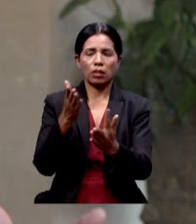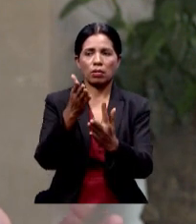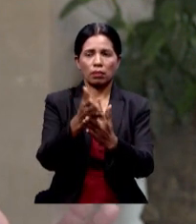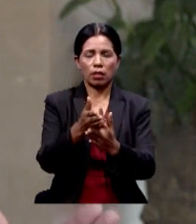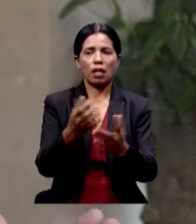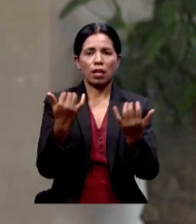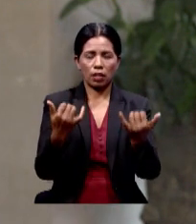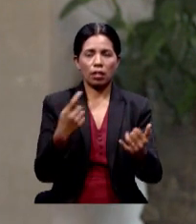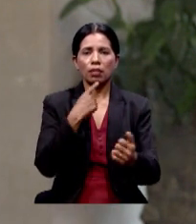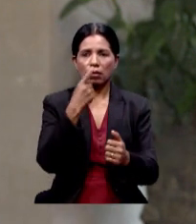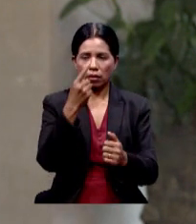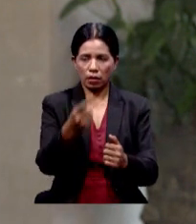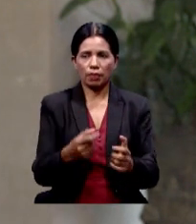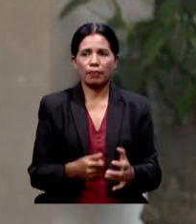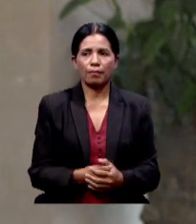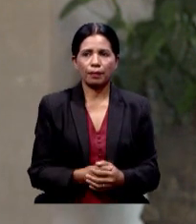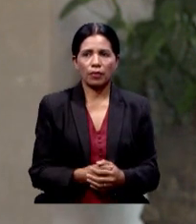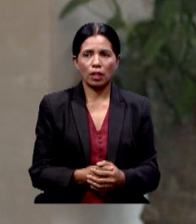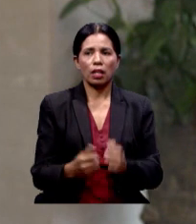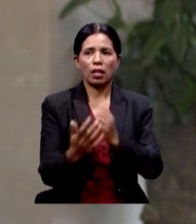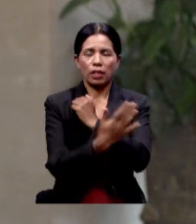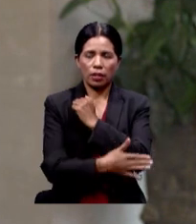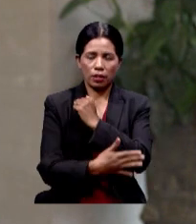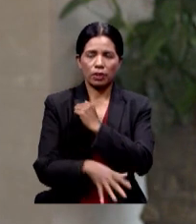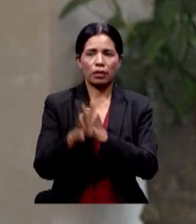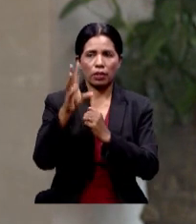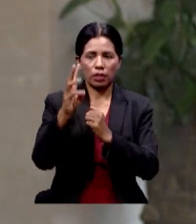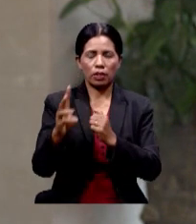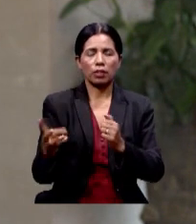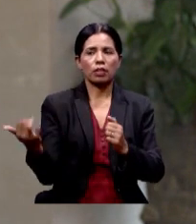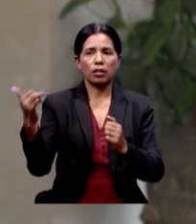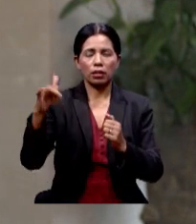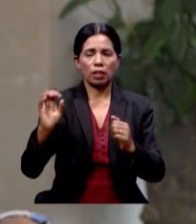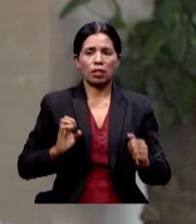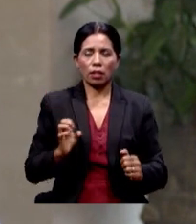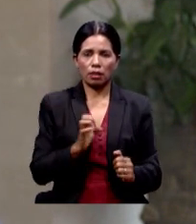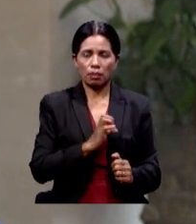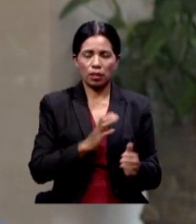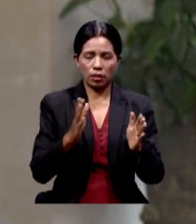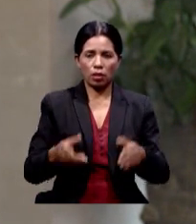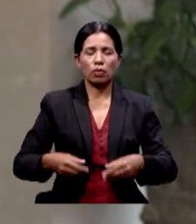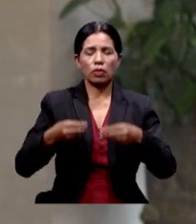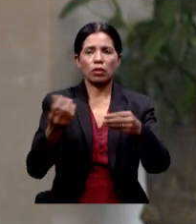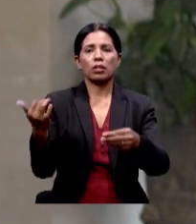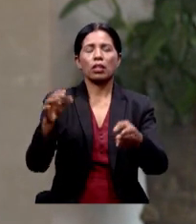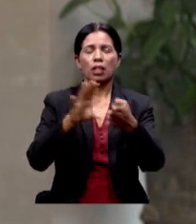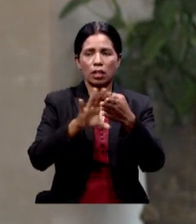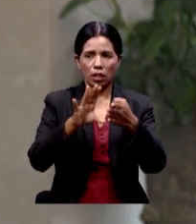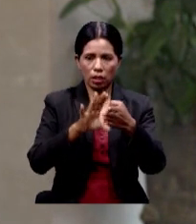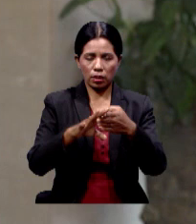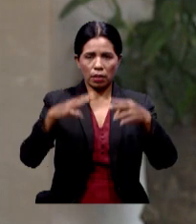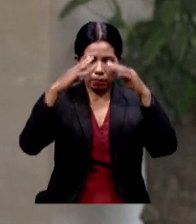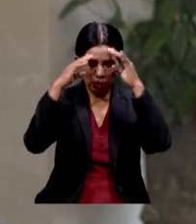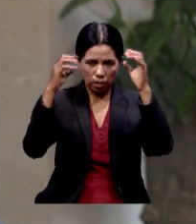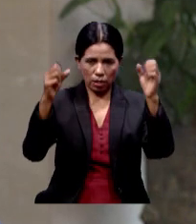princípio, a Caratetre de Catac, países nem né, que honrem ser minha embaixador, ser minha entrega, ser minha carta credenciais, mas senhor